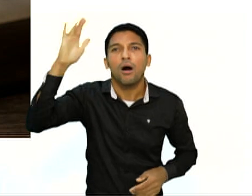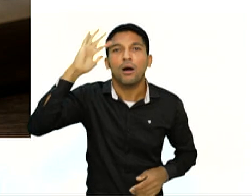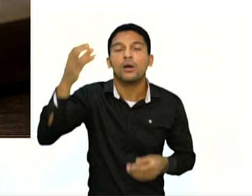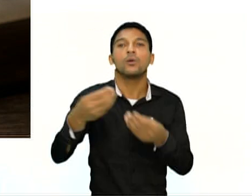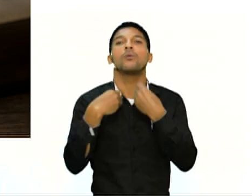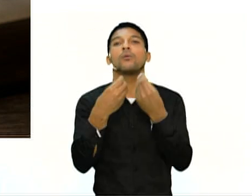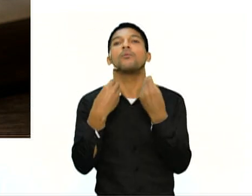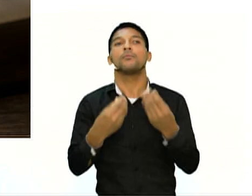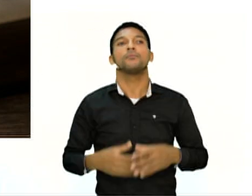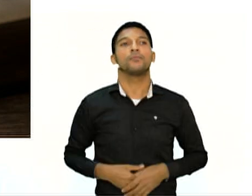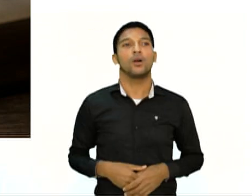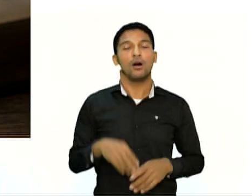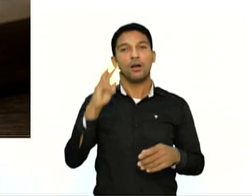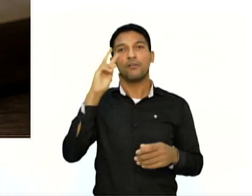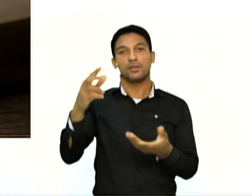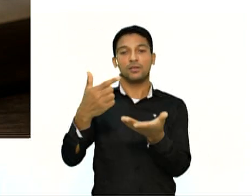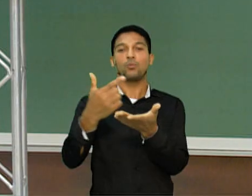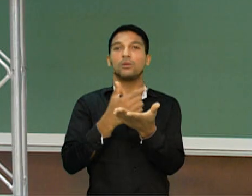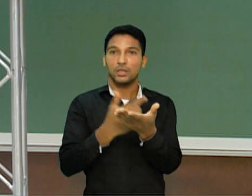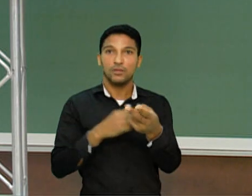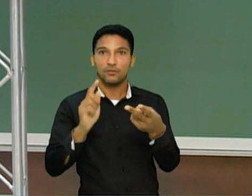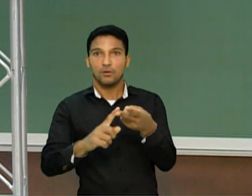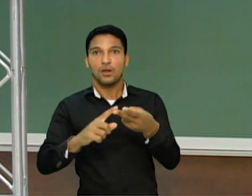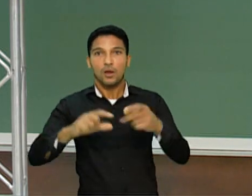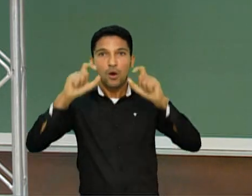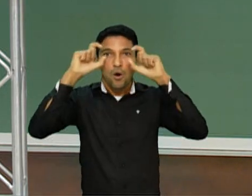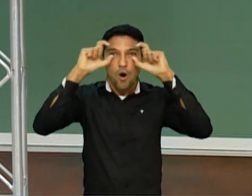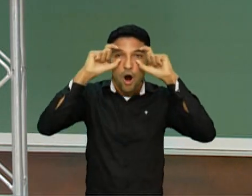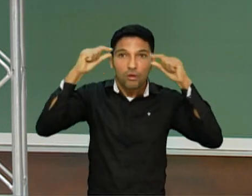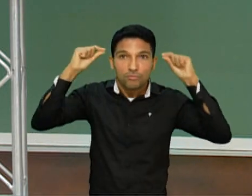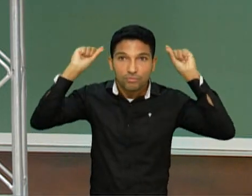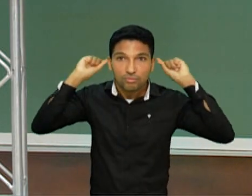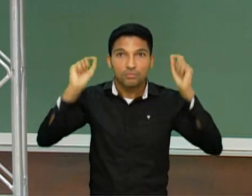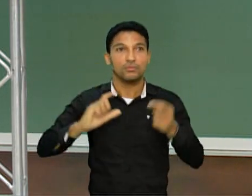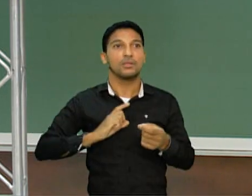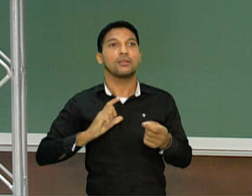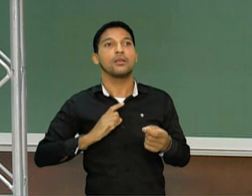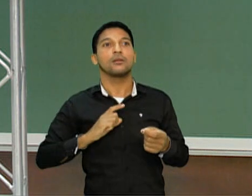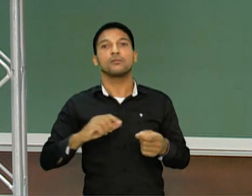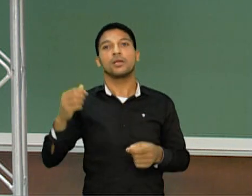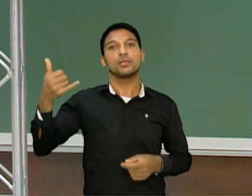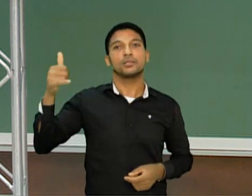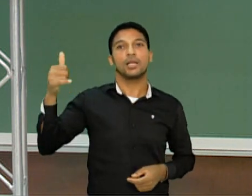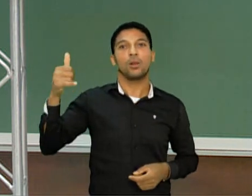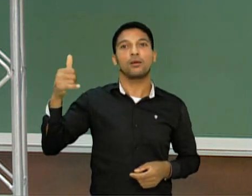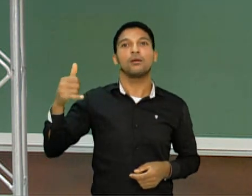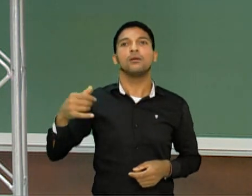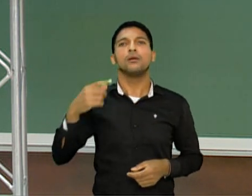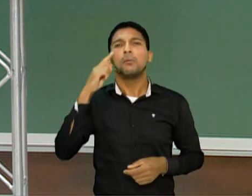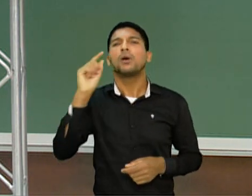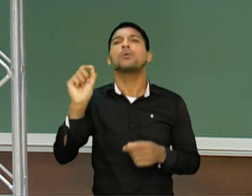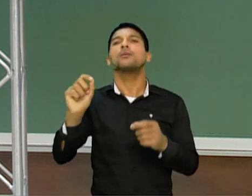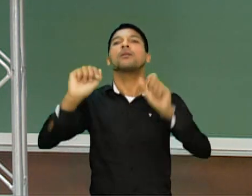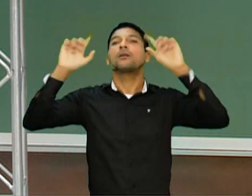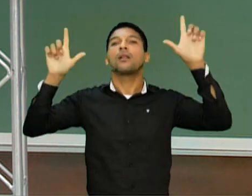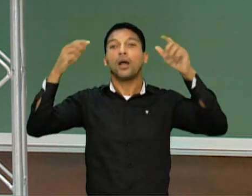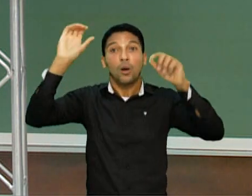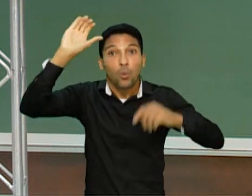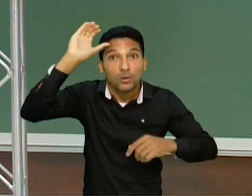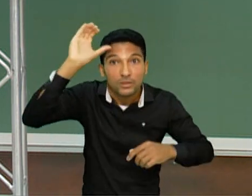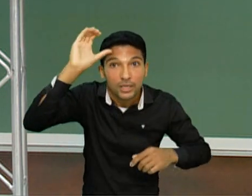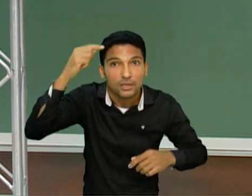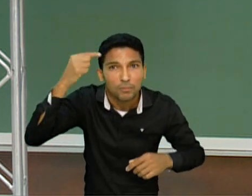ó, tem um livro, tem um óculos, tem um celular aqui nessa imagem. O que é distinto? O que é claro? O que